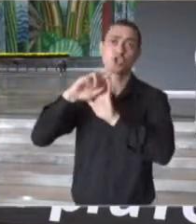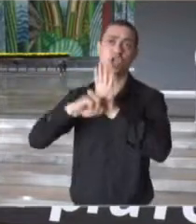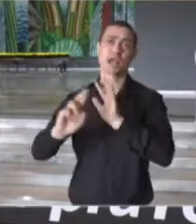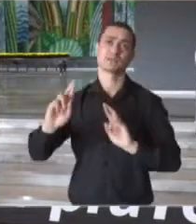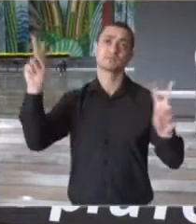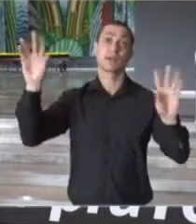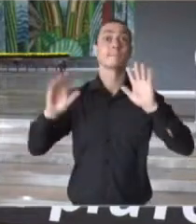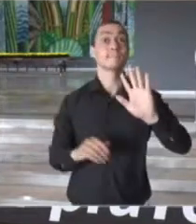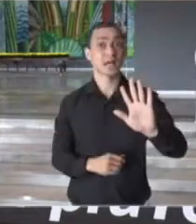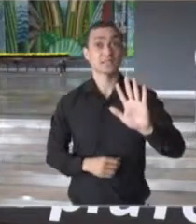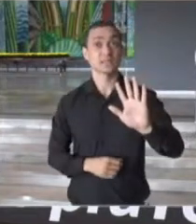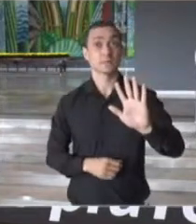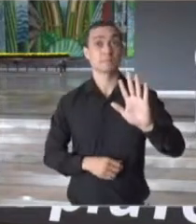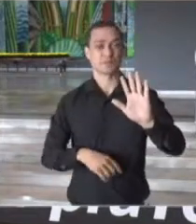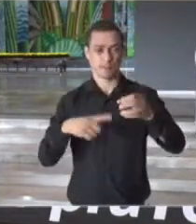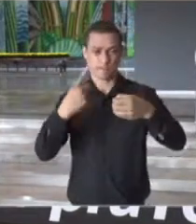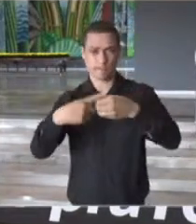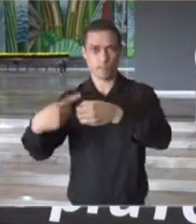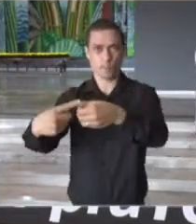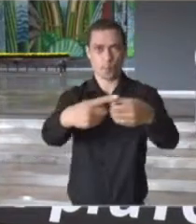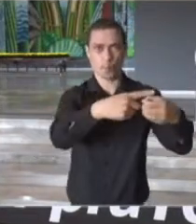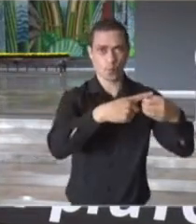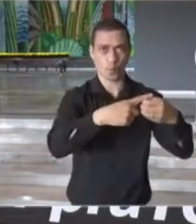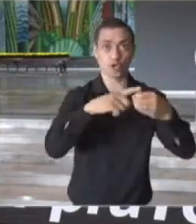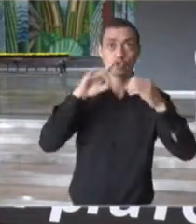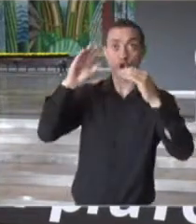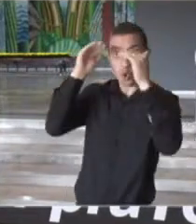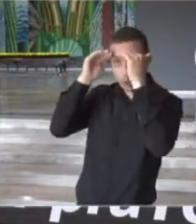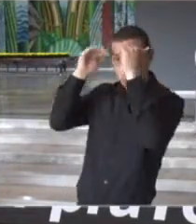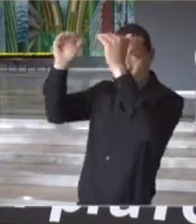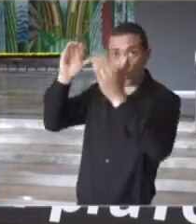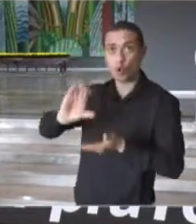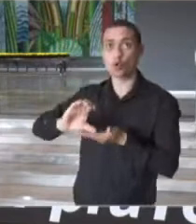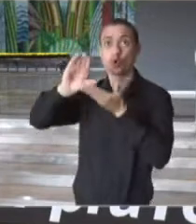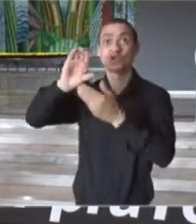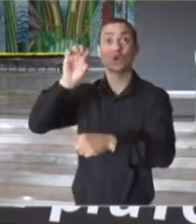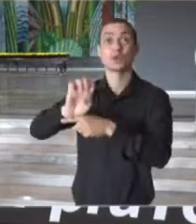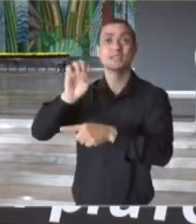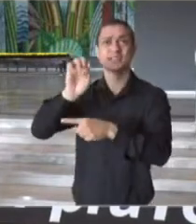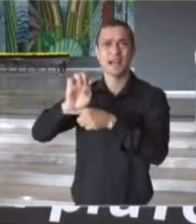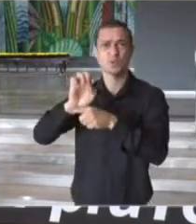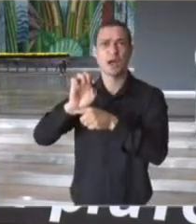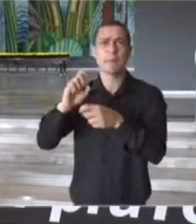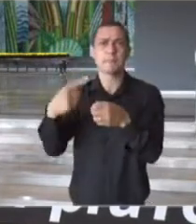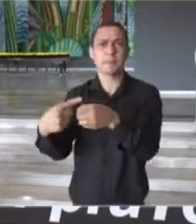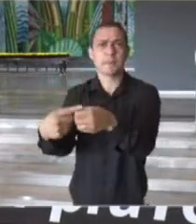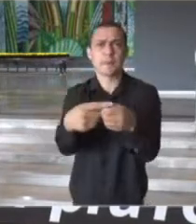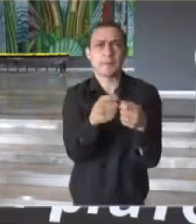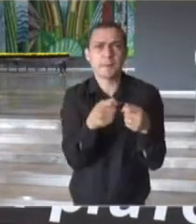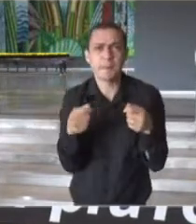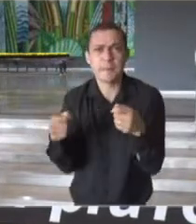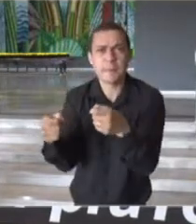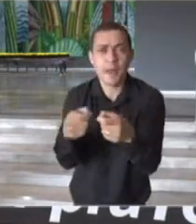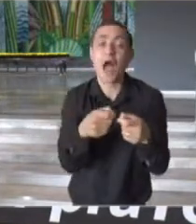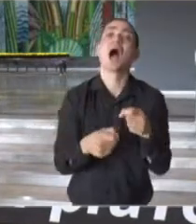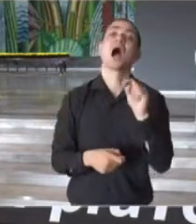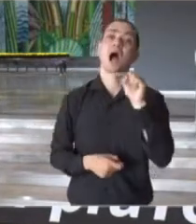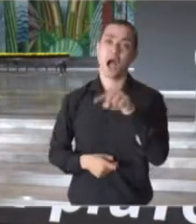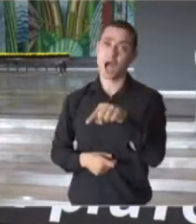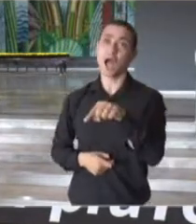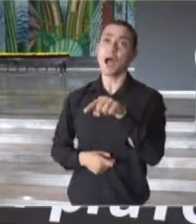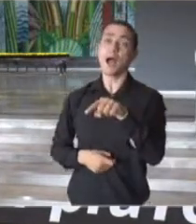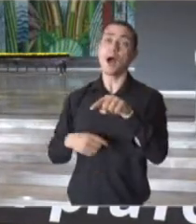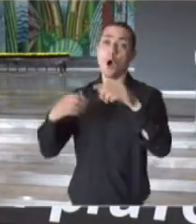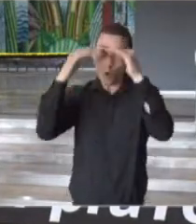aqueles municípios que são regulados pelo Conselho Estadual, que geralmente são os municípios pequenos, né, do nosso estado, eles deverão seguir